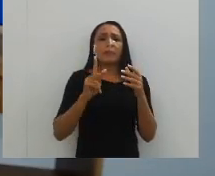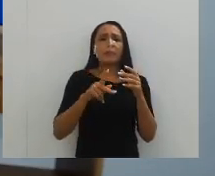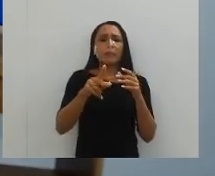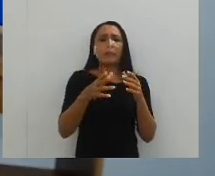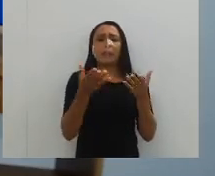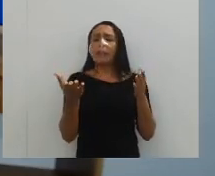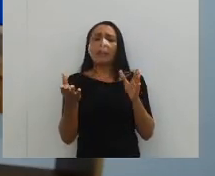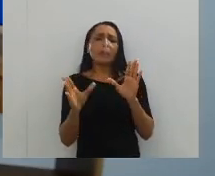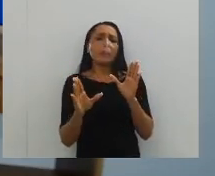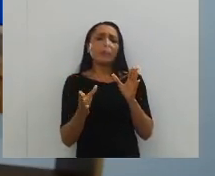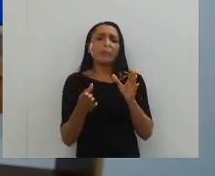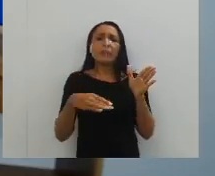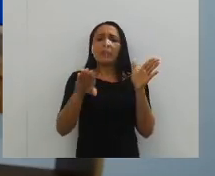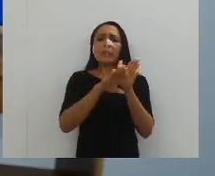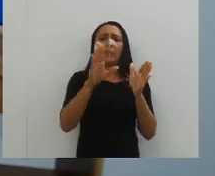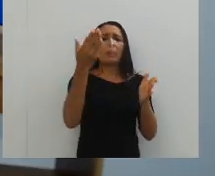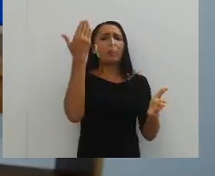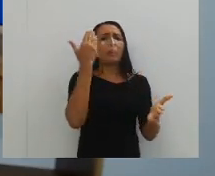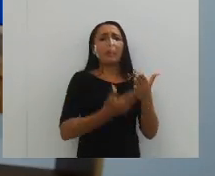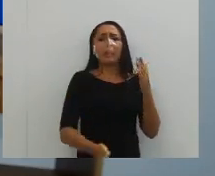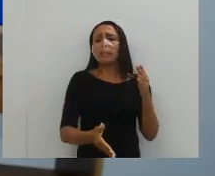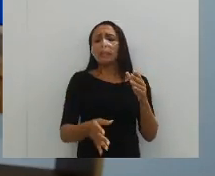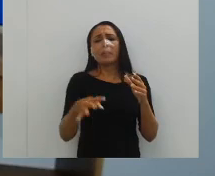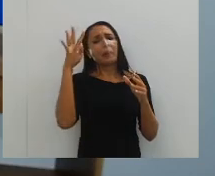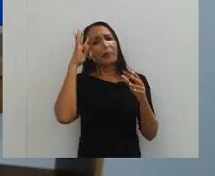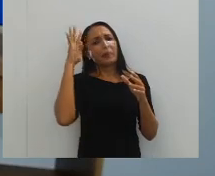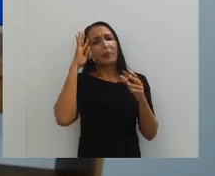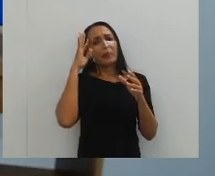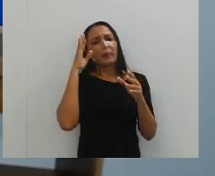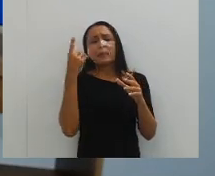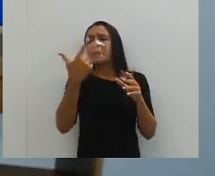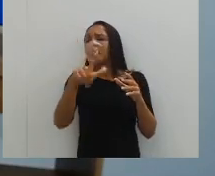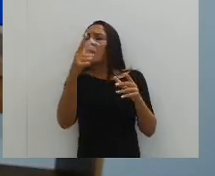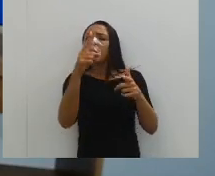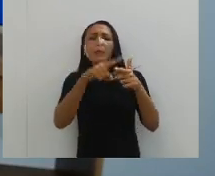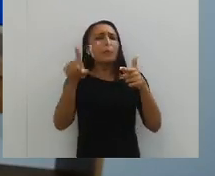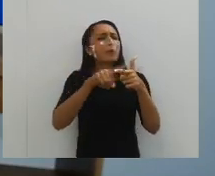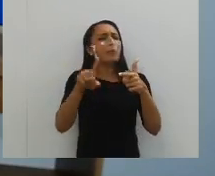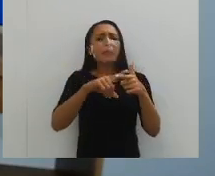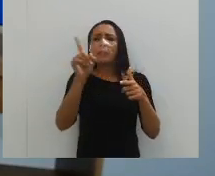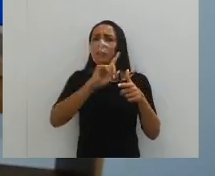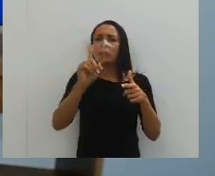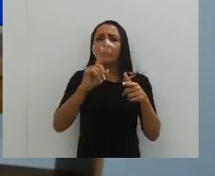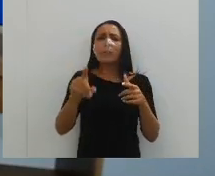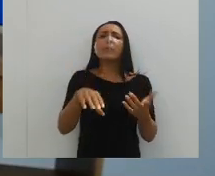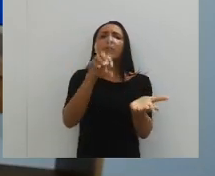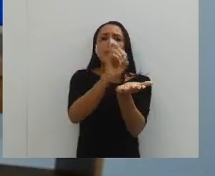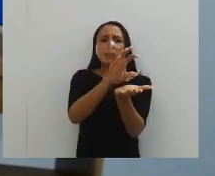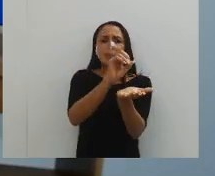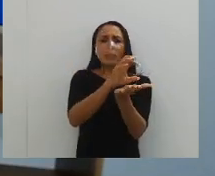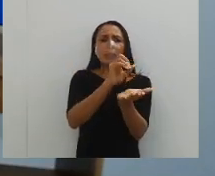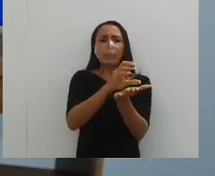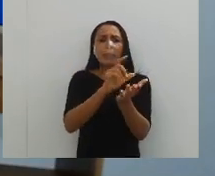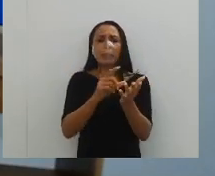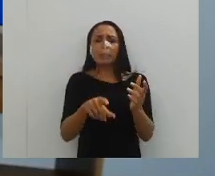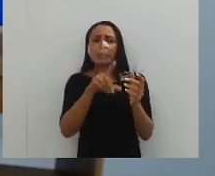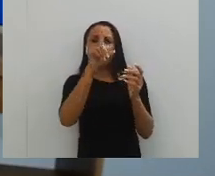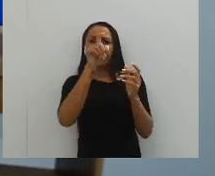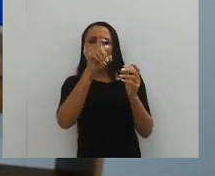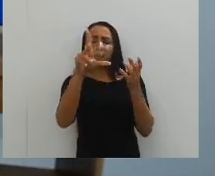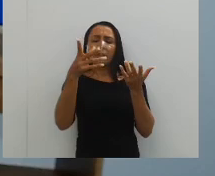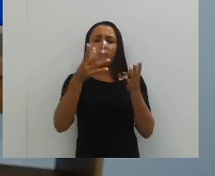cheguei hoje, eu perdi a aula de quarta. Então você vai lá no canal do YouTube do EducaPE e assiste a aula de quarta-feira, beleza? Porque